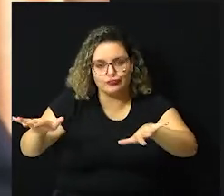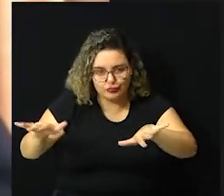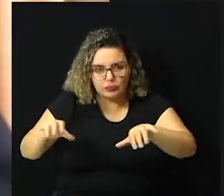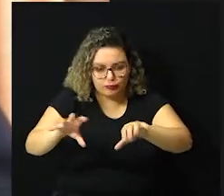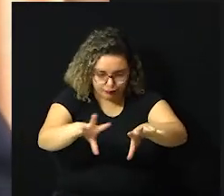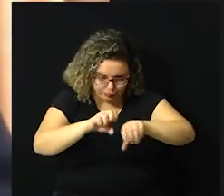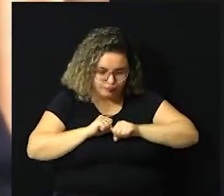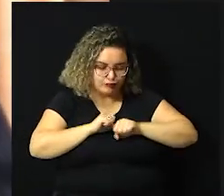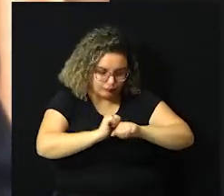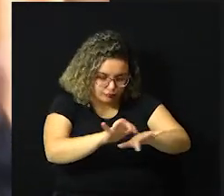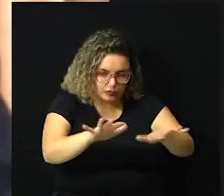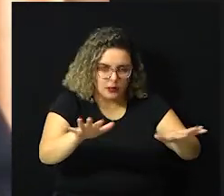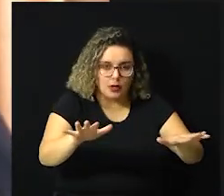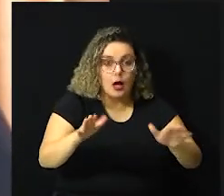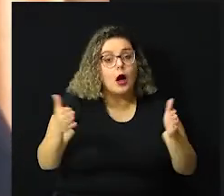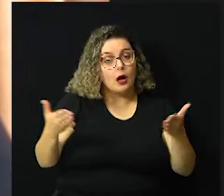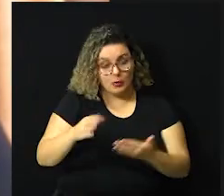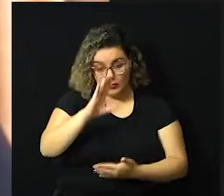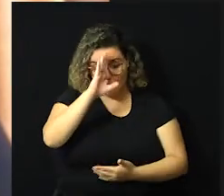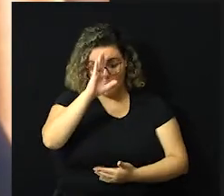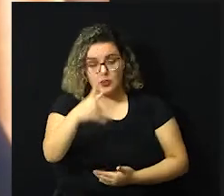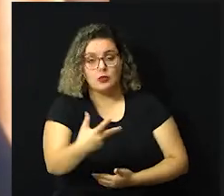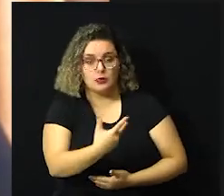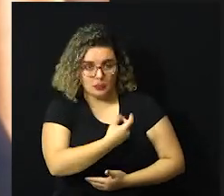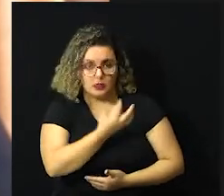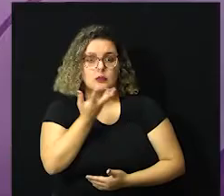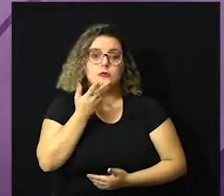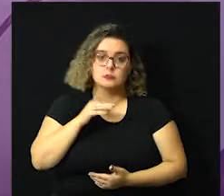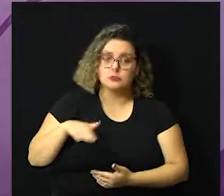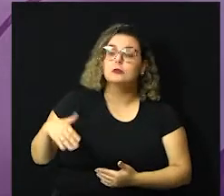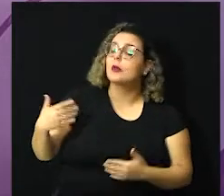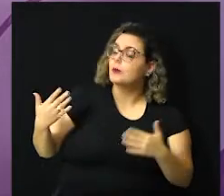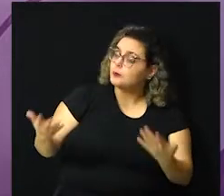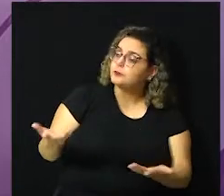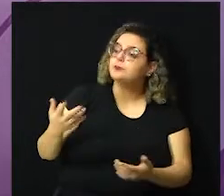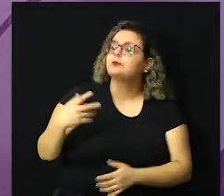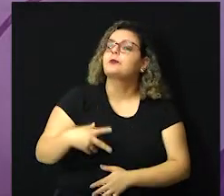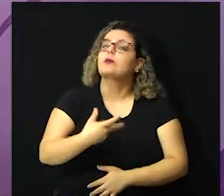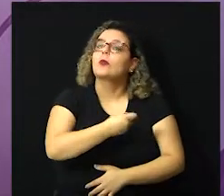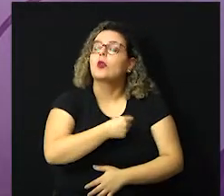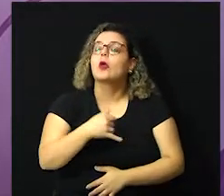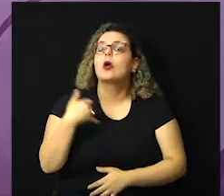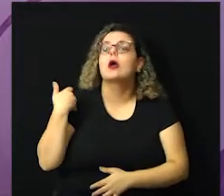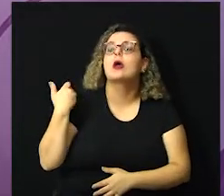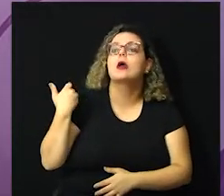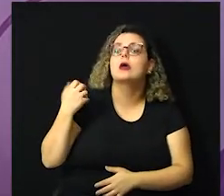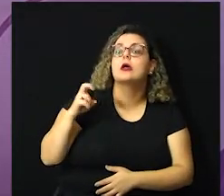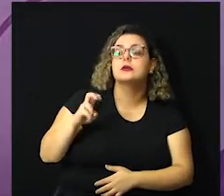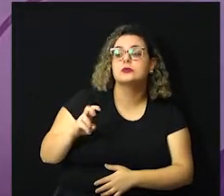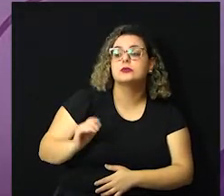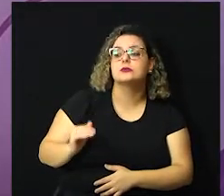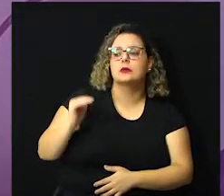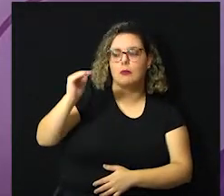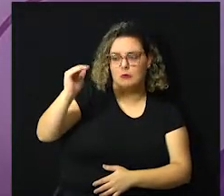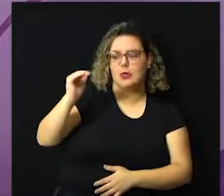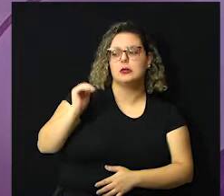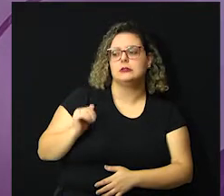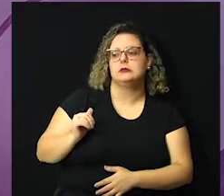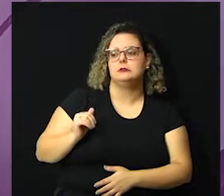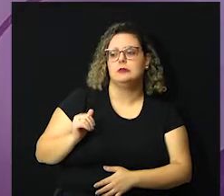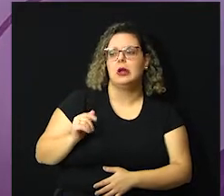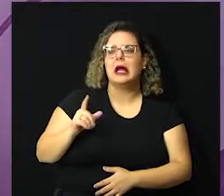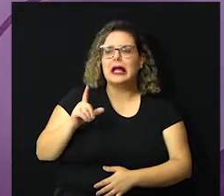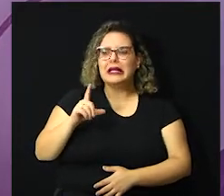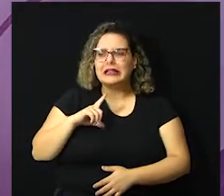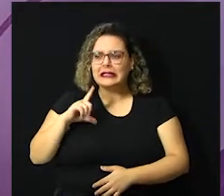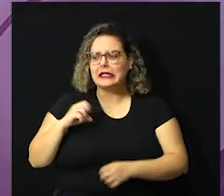realmente a gente priorizar a vacinação infantil. Doutora, a vacinação aqui no Brasil é a partir dos 5 anos de idade. Isso